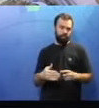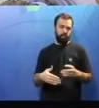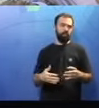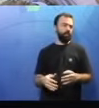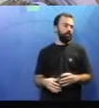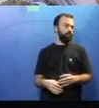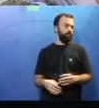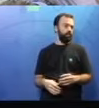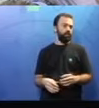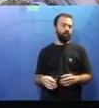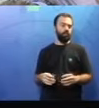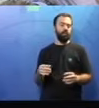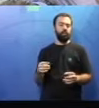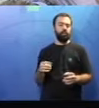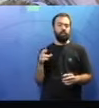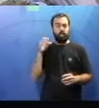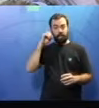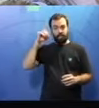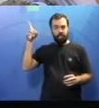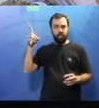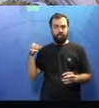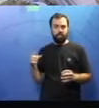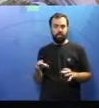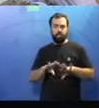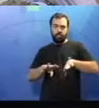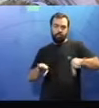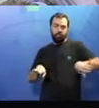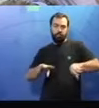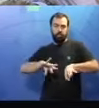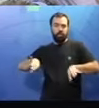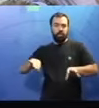classificar os seres vivos foi pioneira na época que ele viveu.